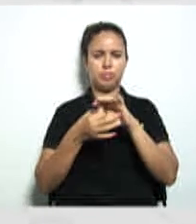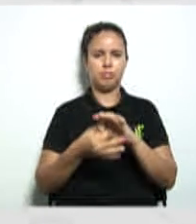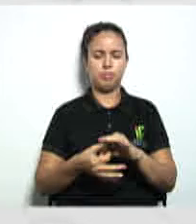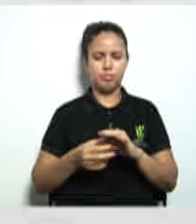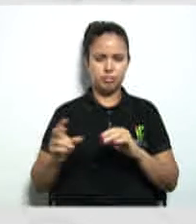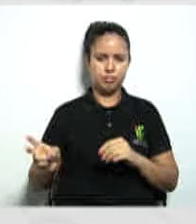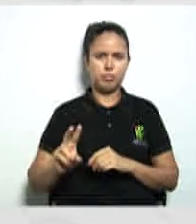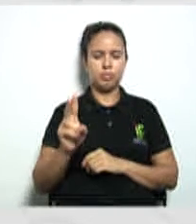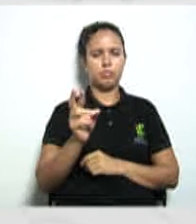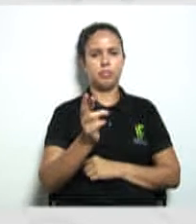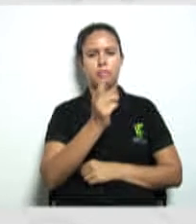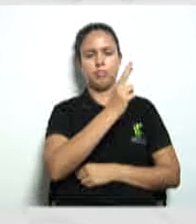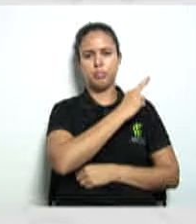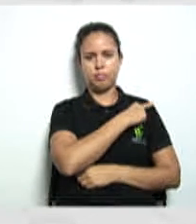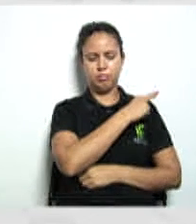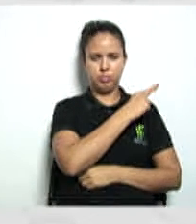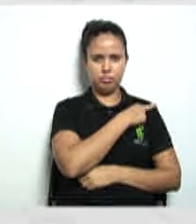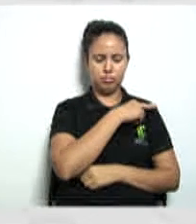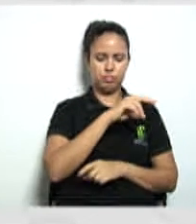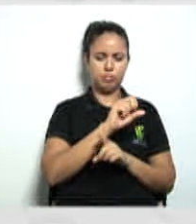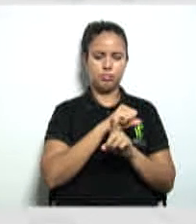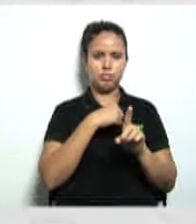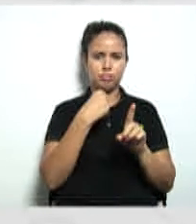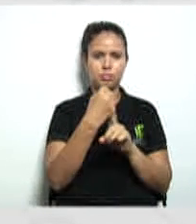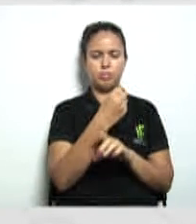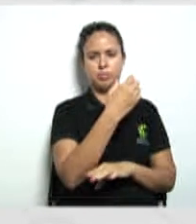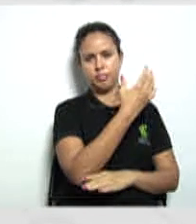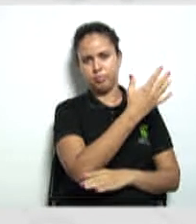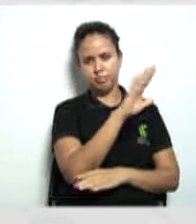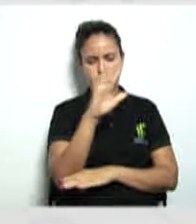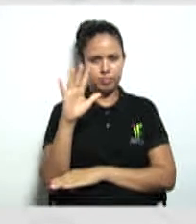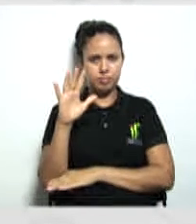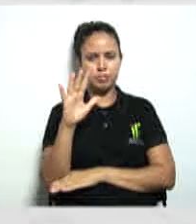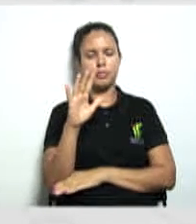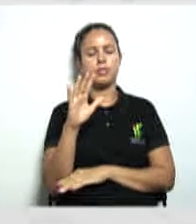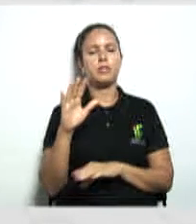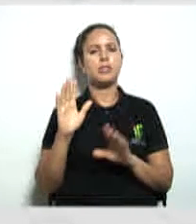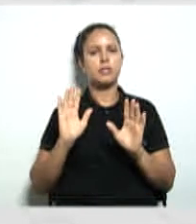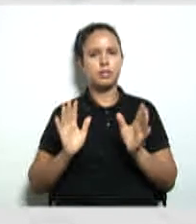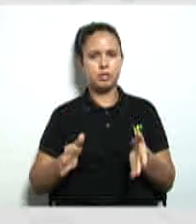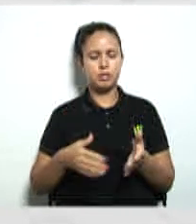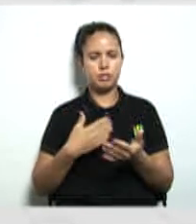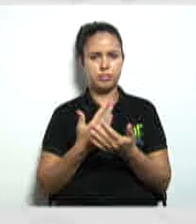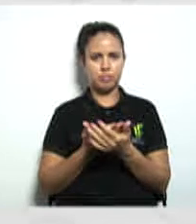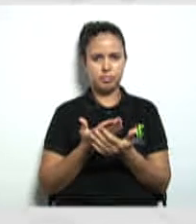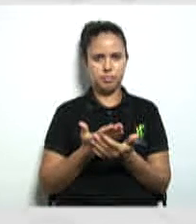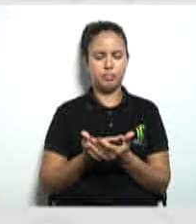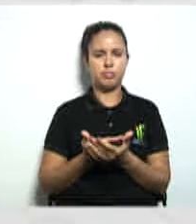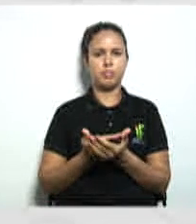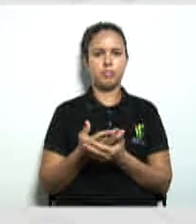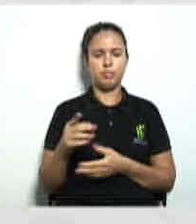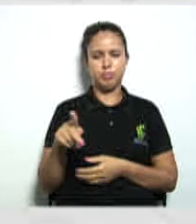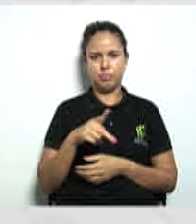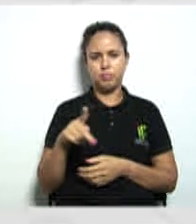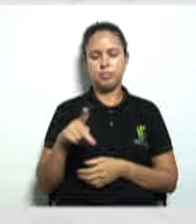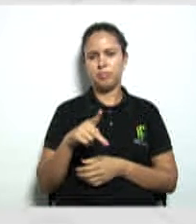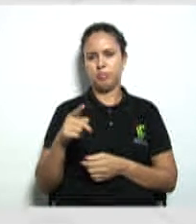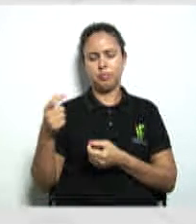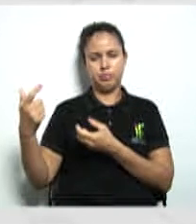da responsabilidade socioambiental. Isso foi também objeto de estudo, né, gente? Lá no